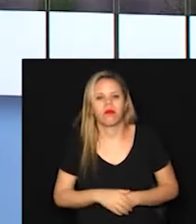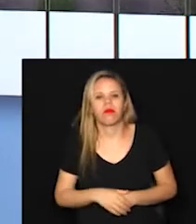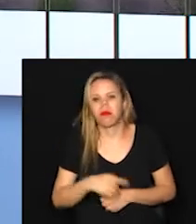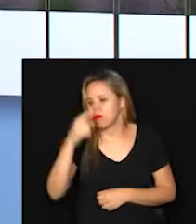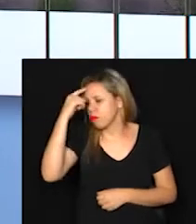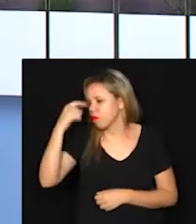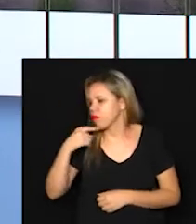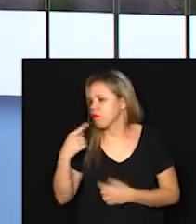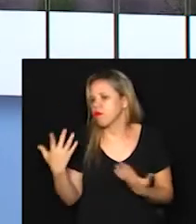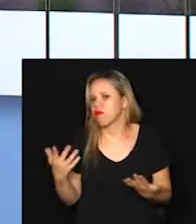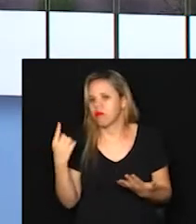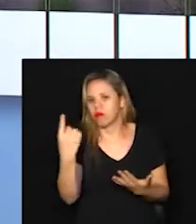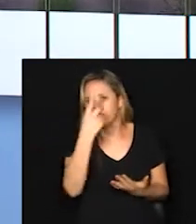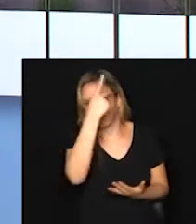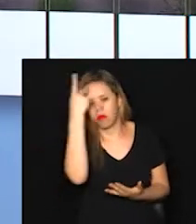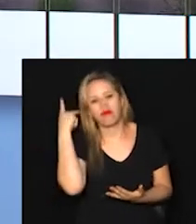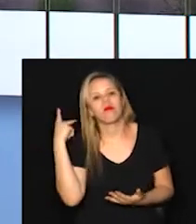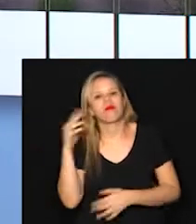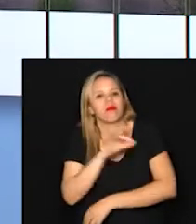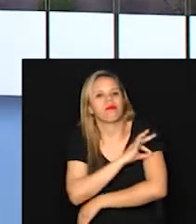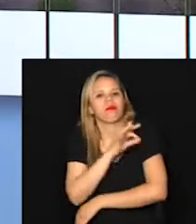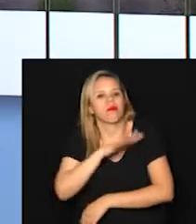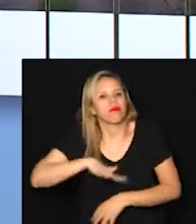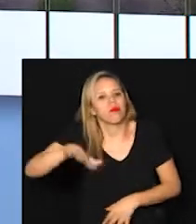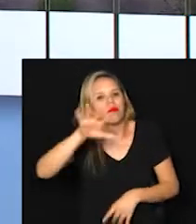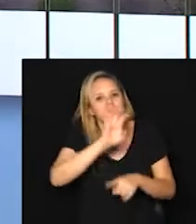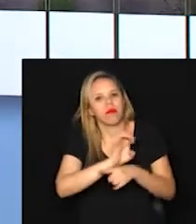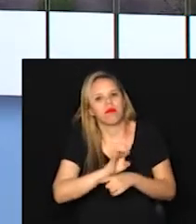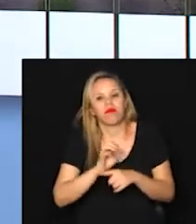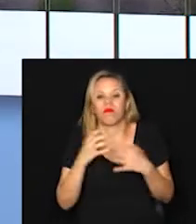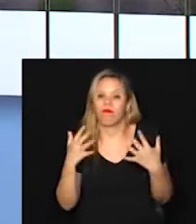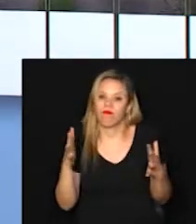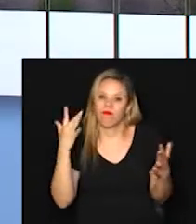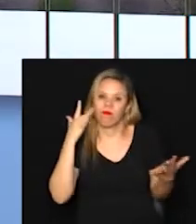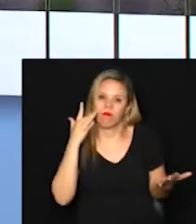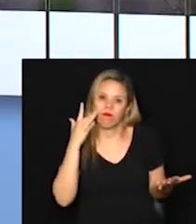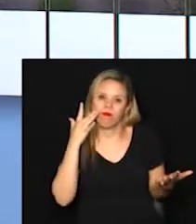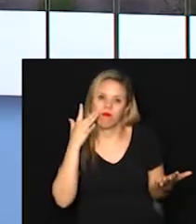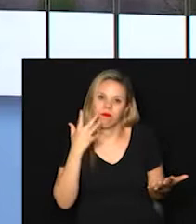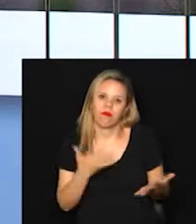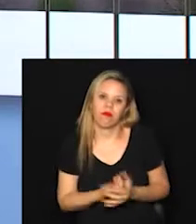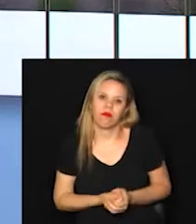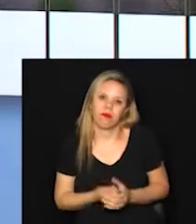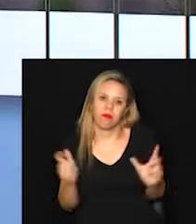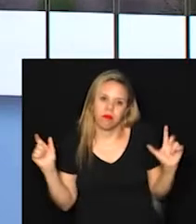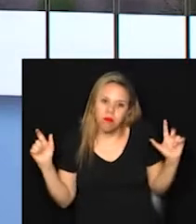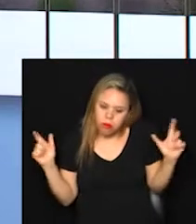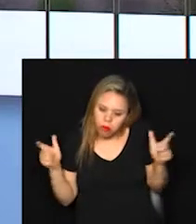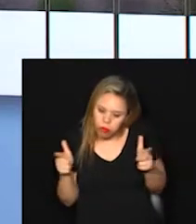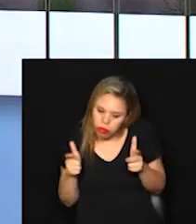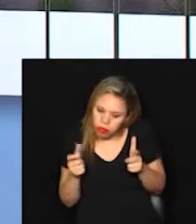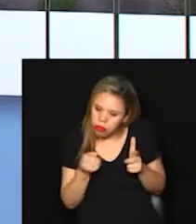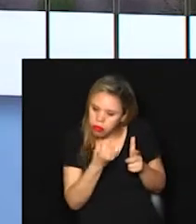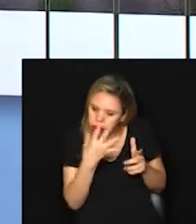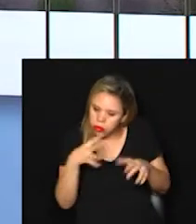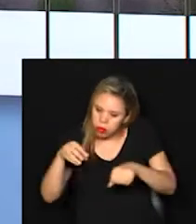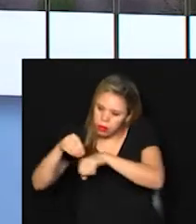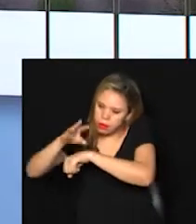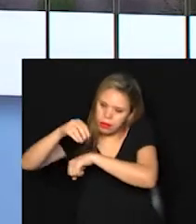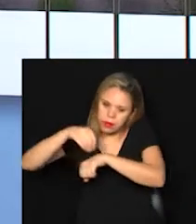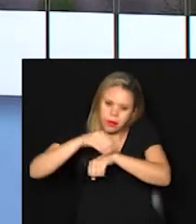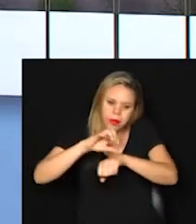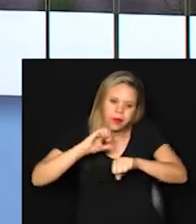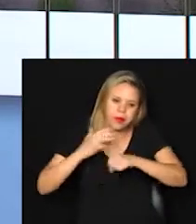perfil, apesar das prefeituras e do estado comemorar a questão da desaceleração da transmissão da